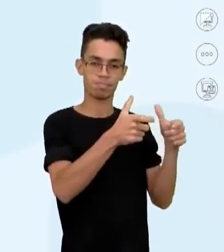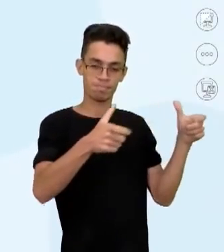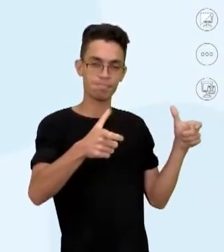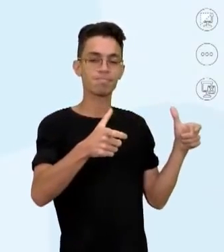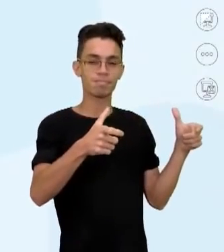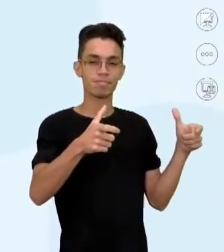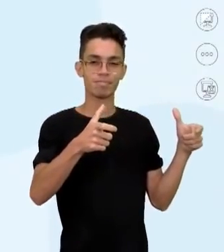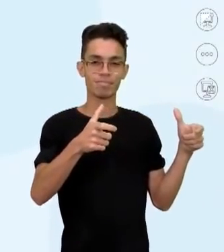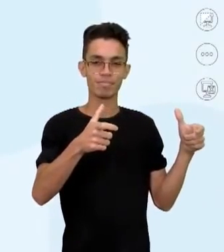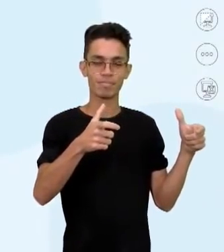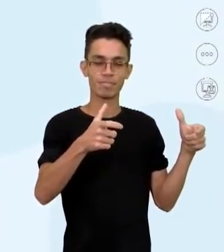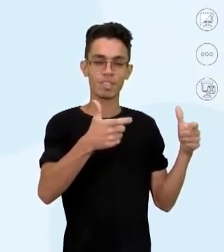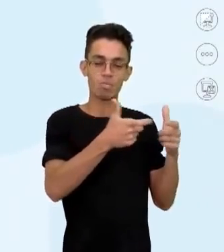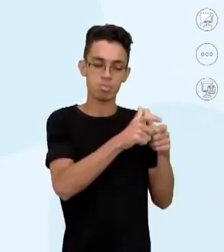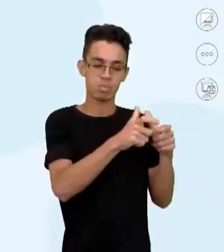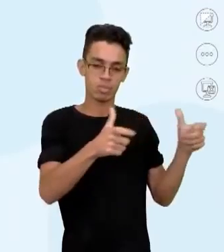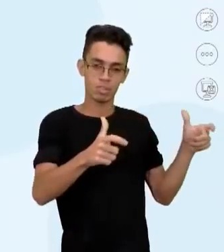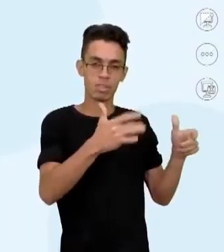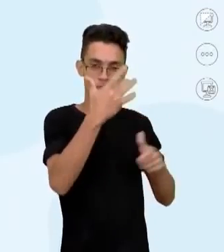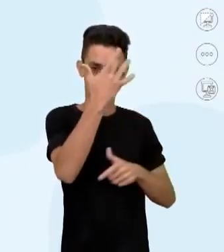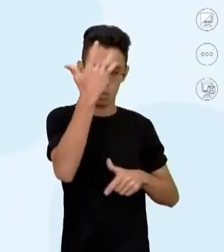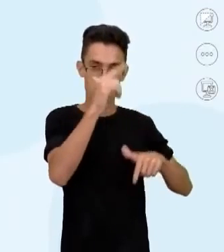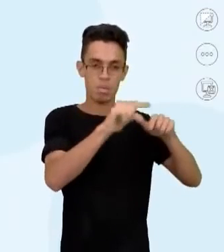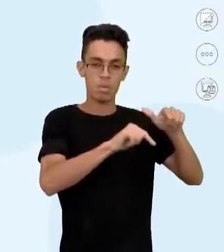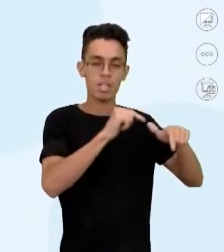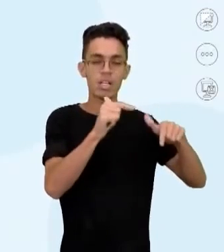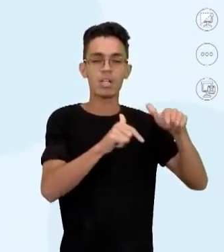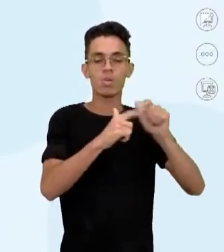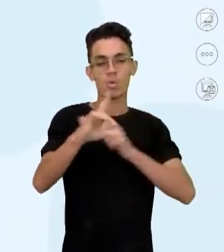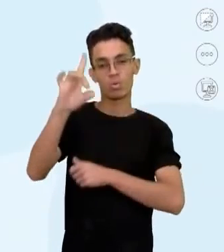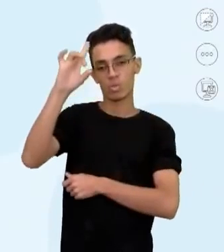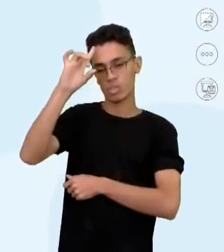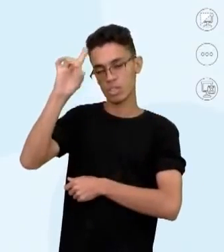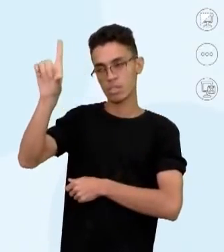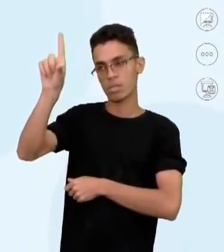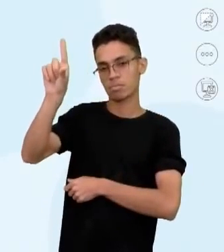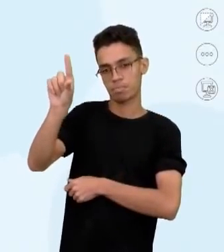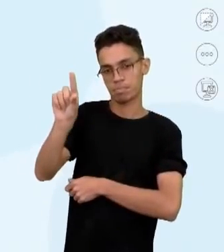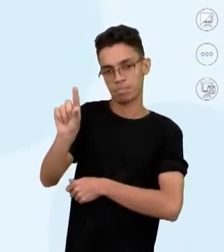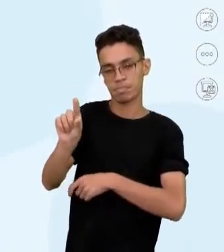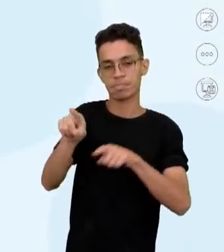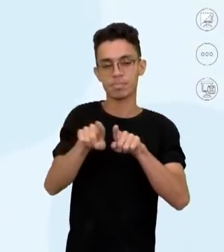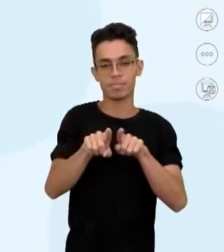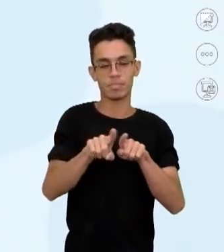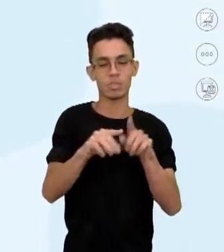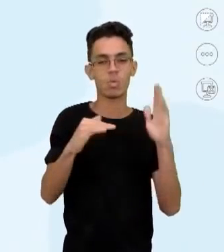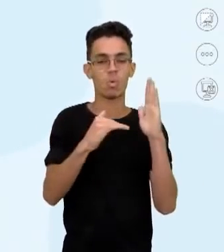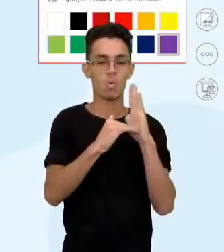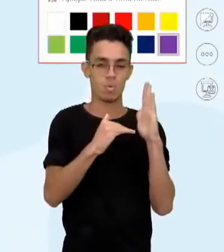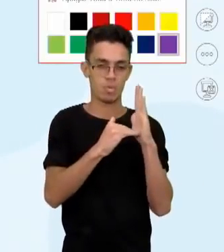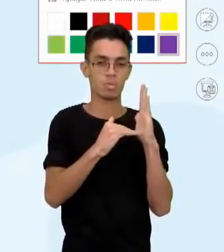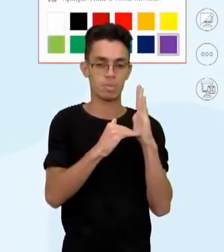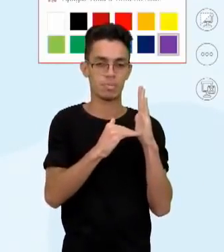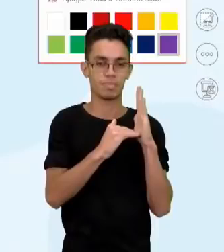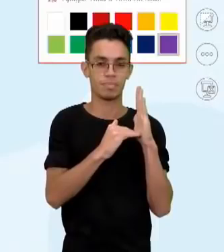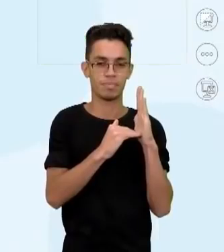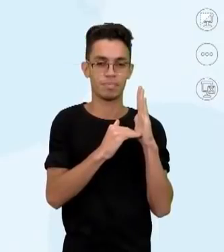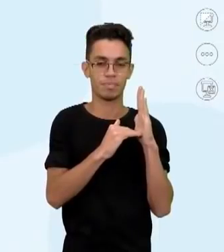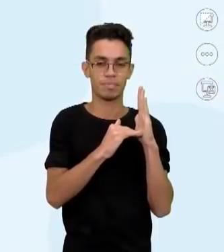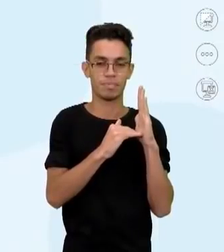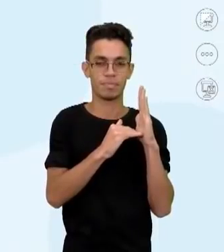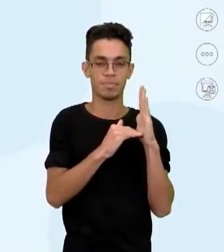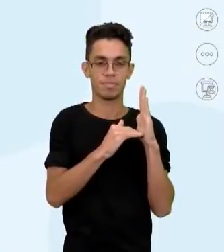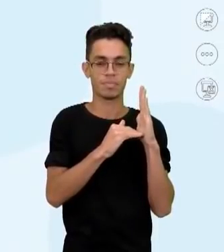trabalhando, aumentou a mão de obra, reduz o tempo aí. Muito bom. E aí a gente vai fazer o último, eu vou só subir aqui para